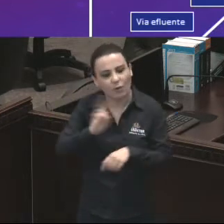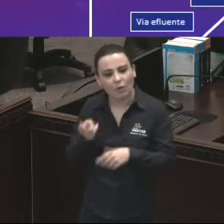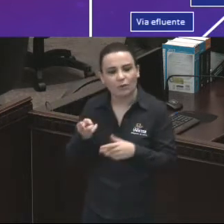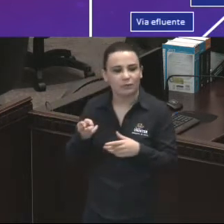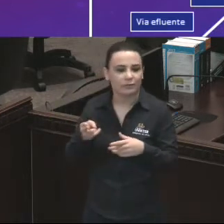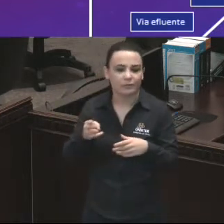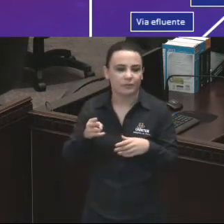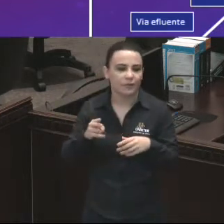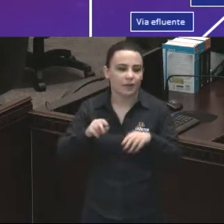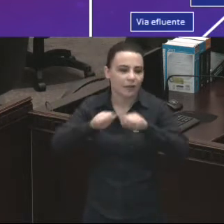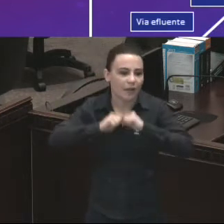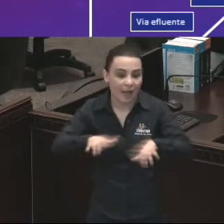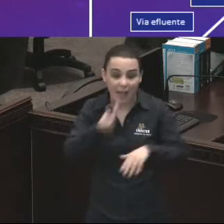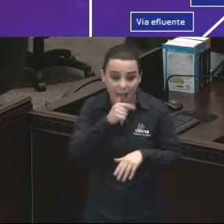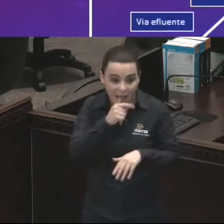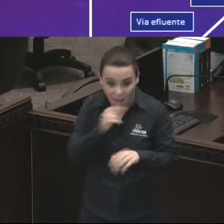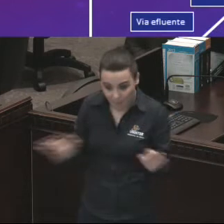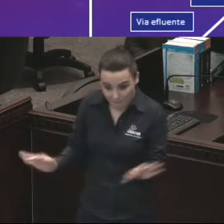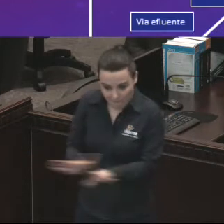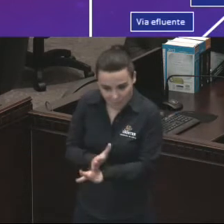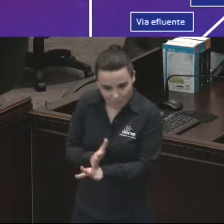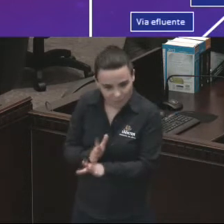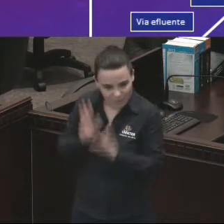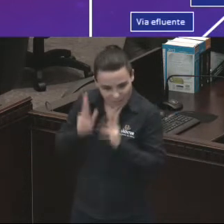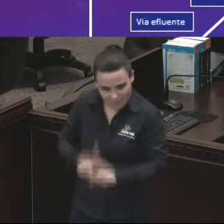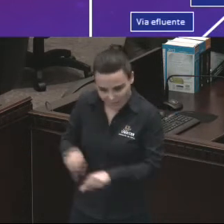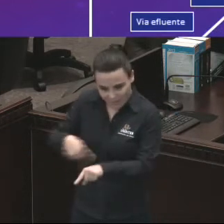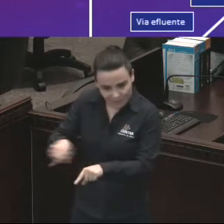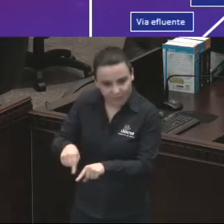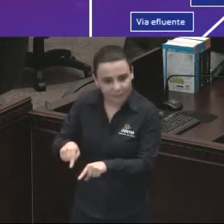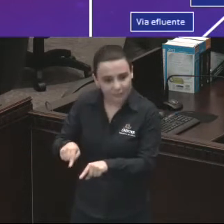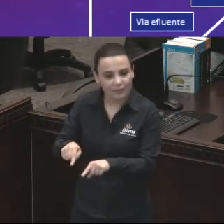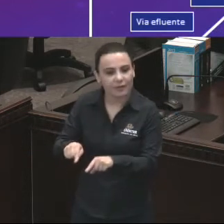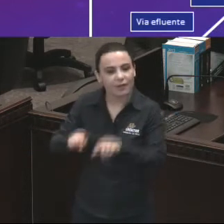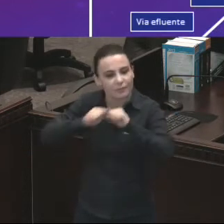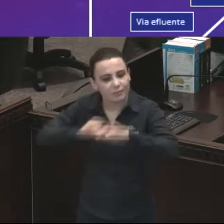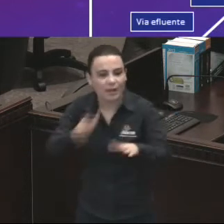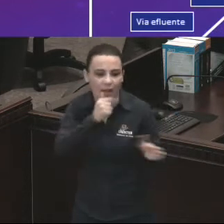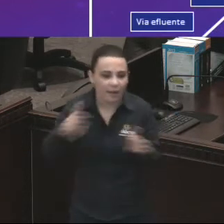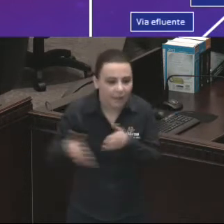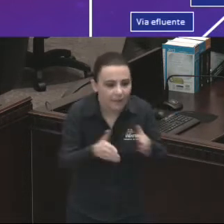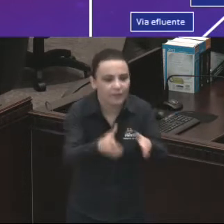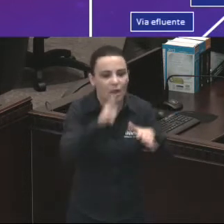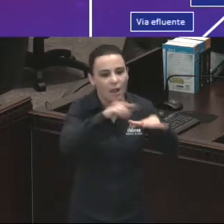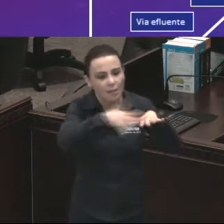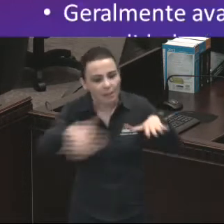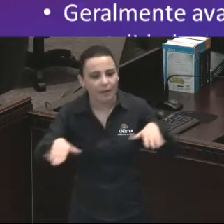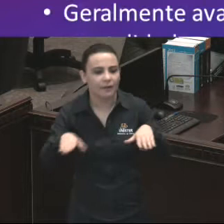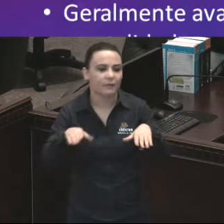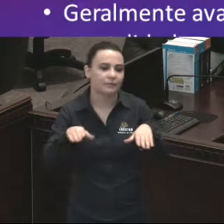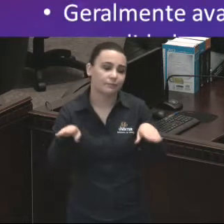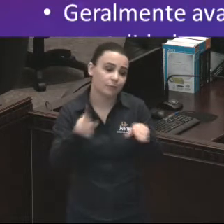nos rios, nas águas de superfície. E isso vai para as águas subterrâneas, e vai para a água de beber e chega até a